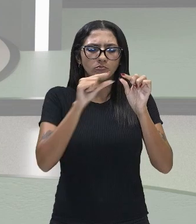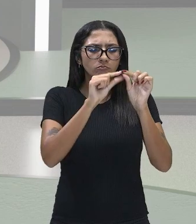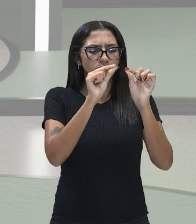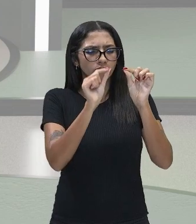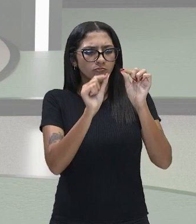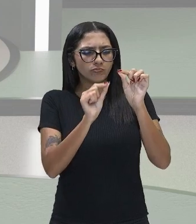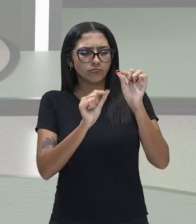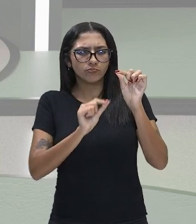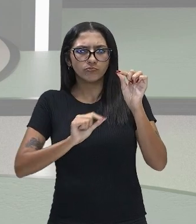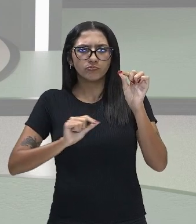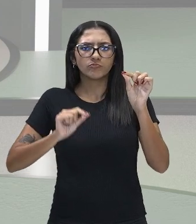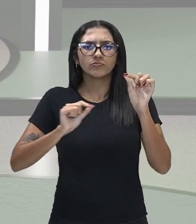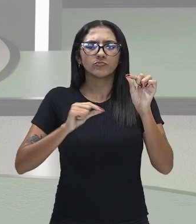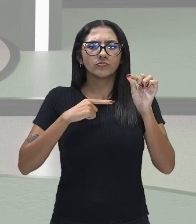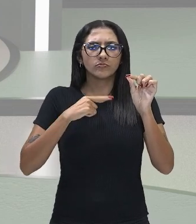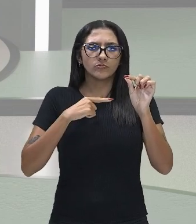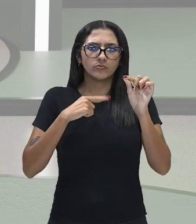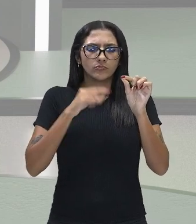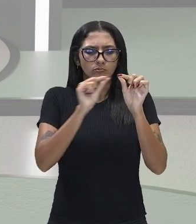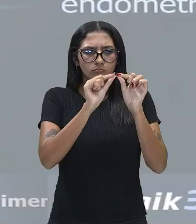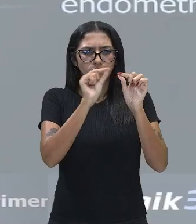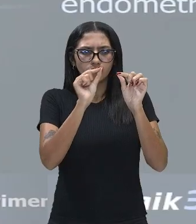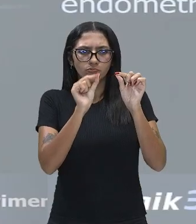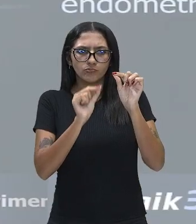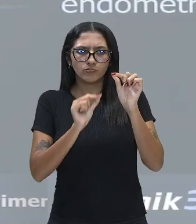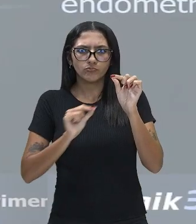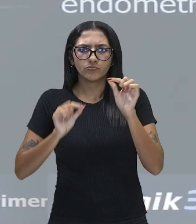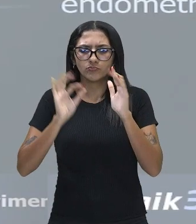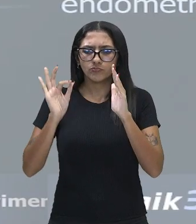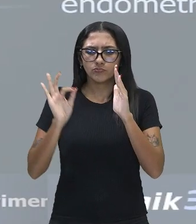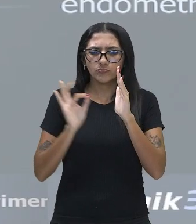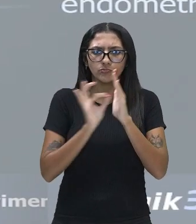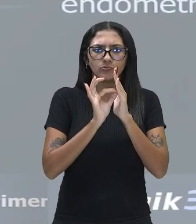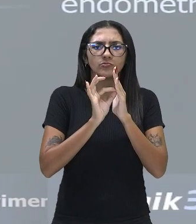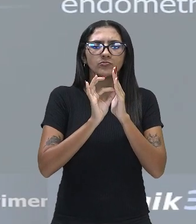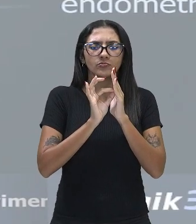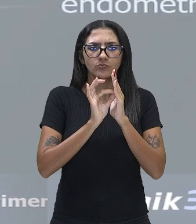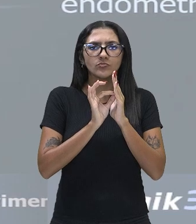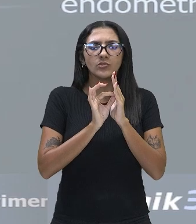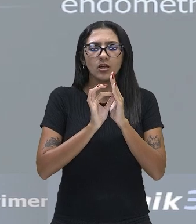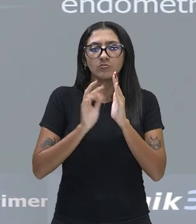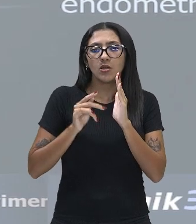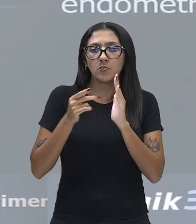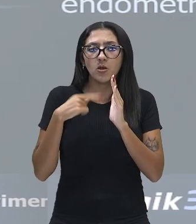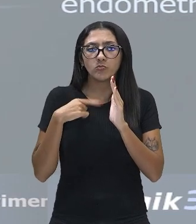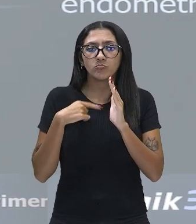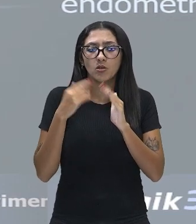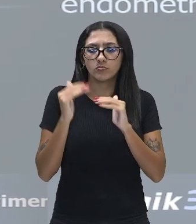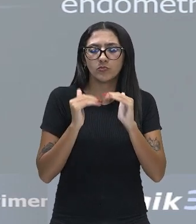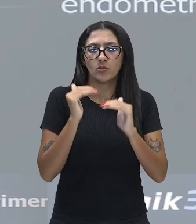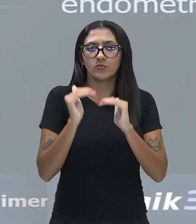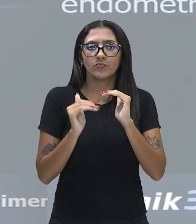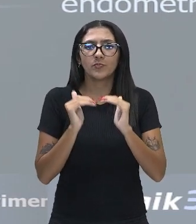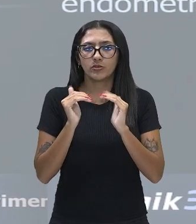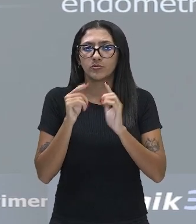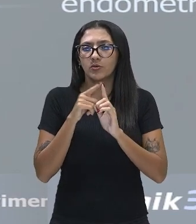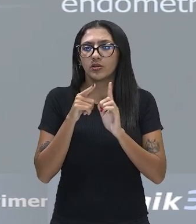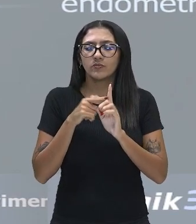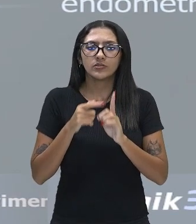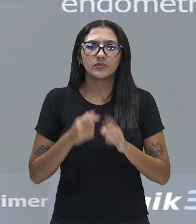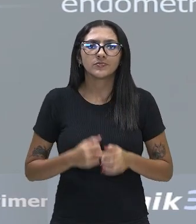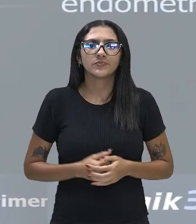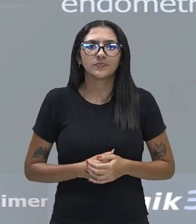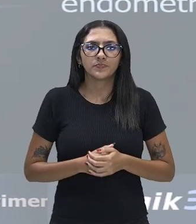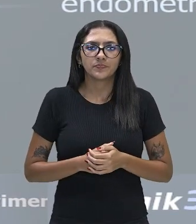vai fazer a sua implantação e dar continuidade ao seu desenvolvimento. Nós observamos que ele